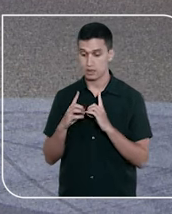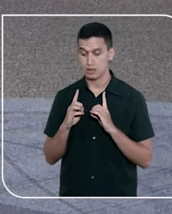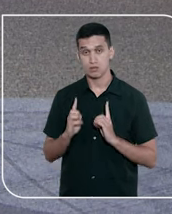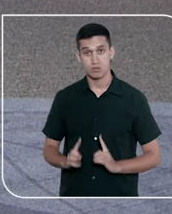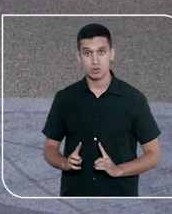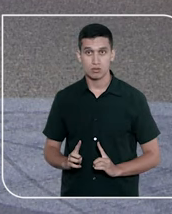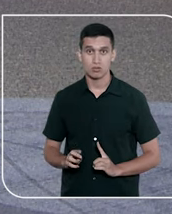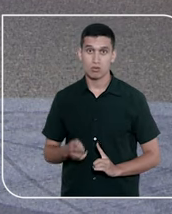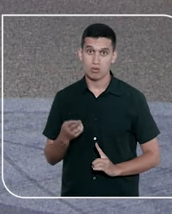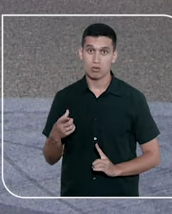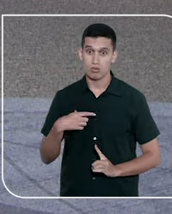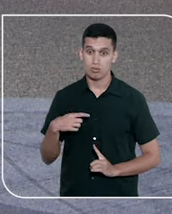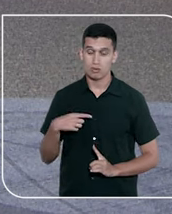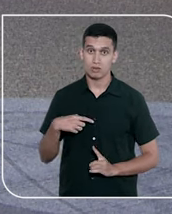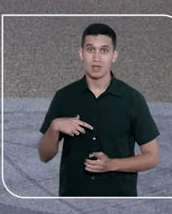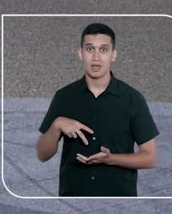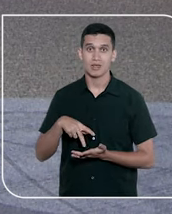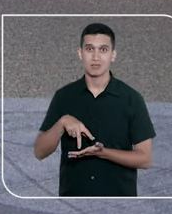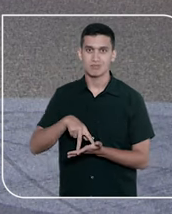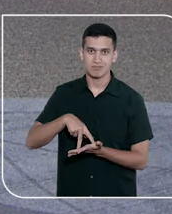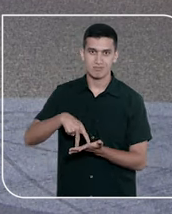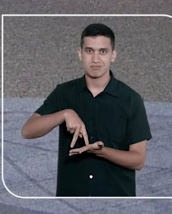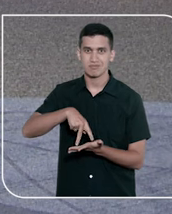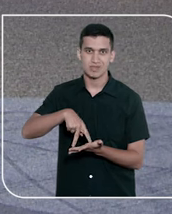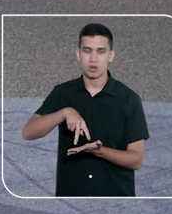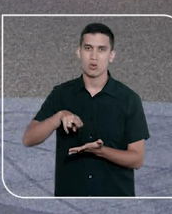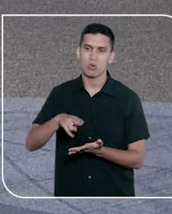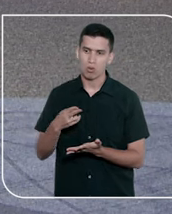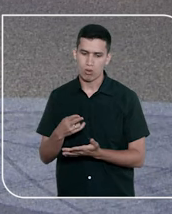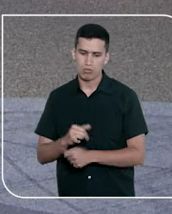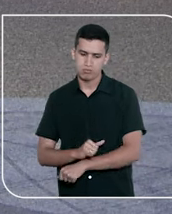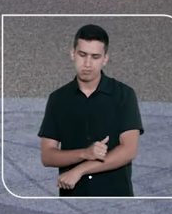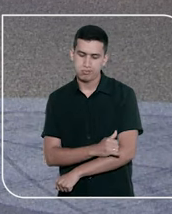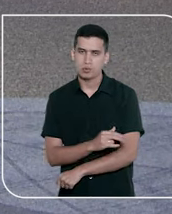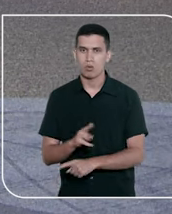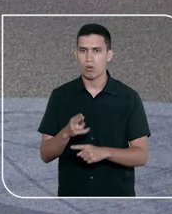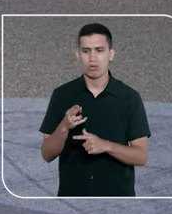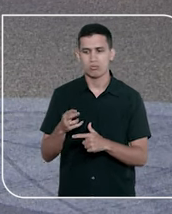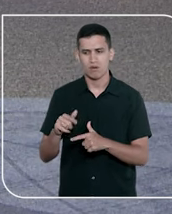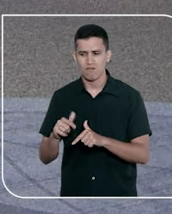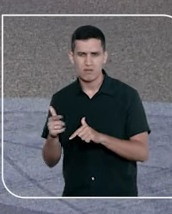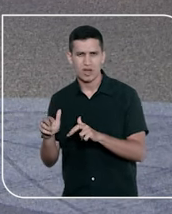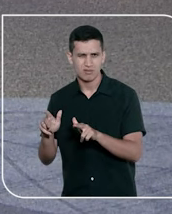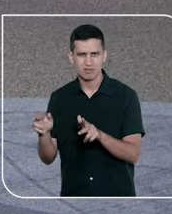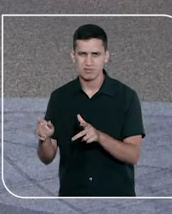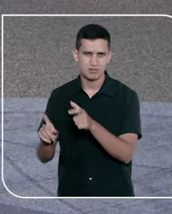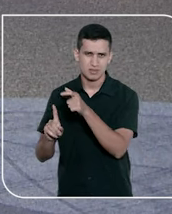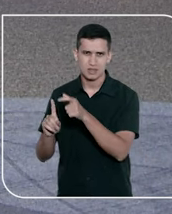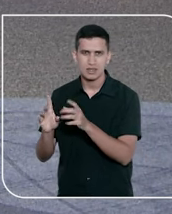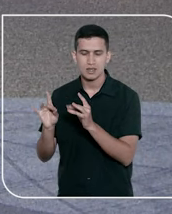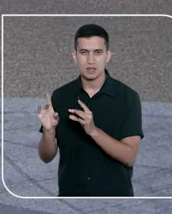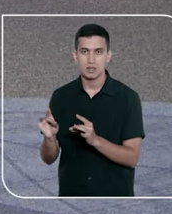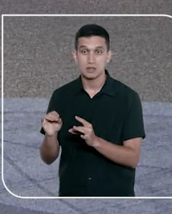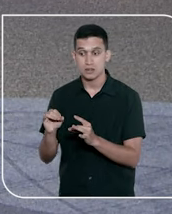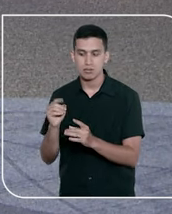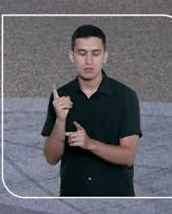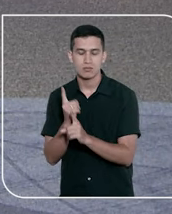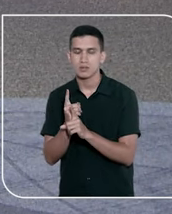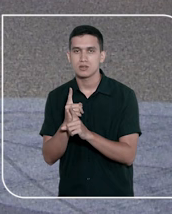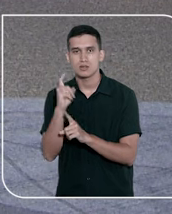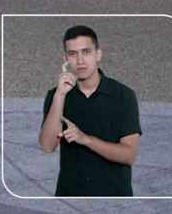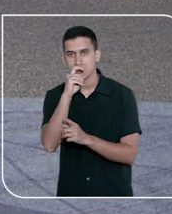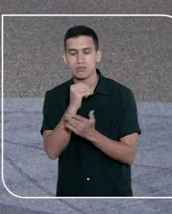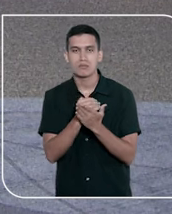que tenha mobilidade reduzida por causa de obesidade ou alguma outra comorbidade, caso ele encontre dificuldade além do normal no momento